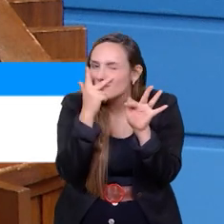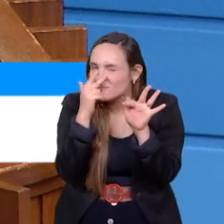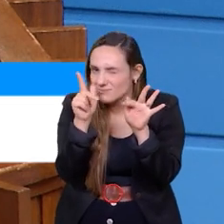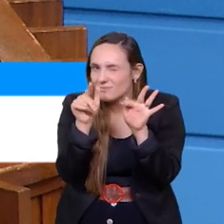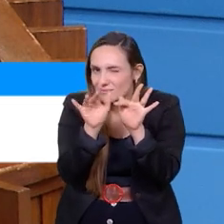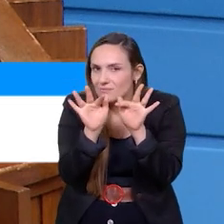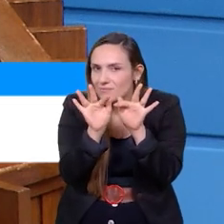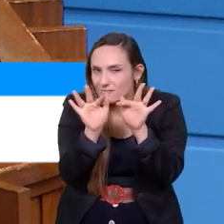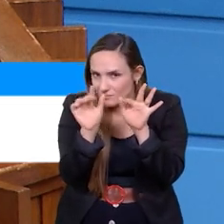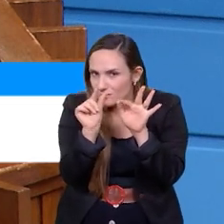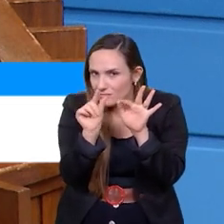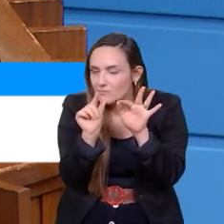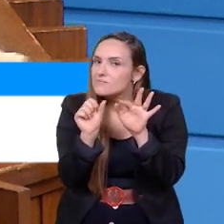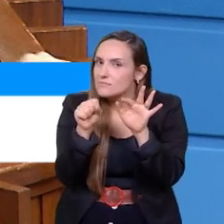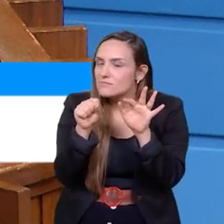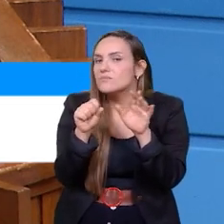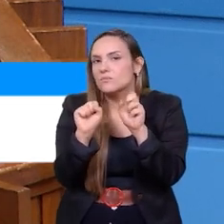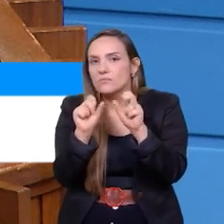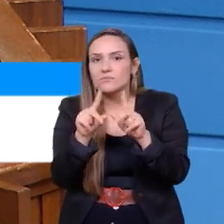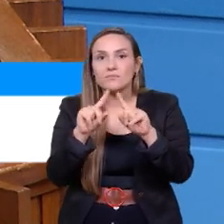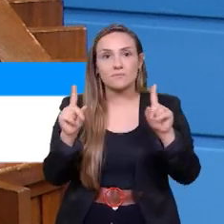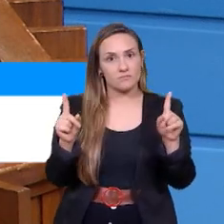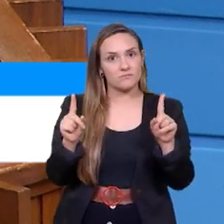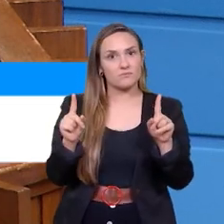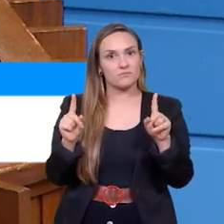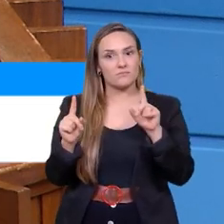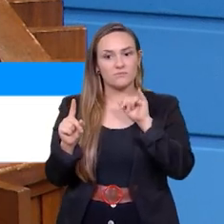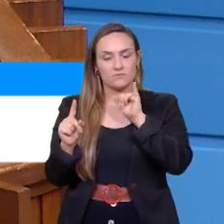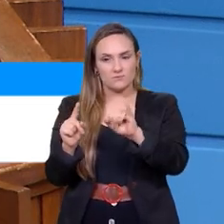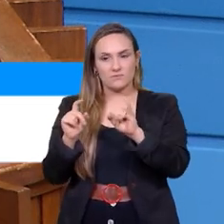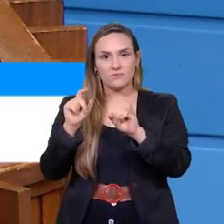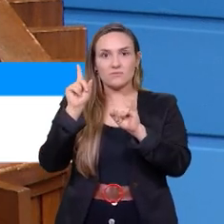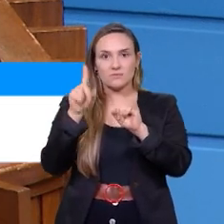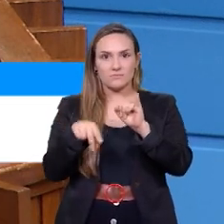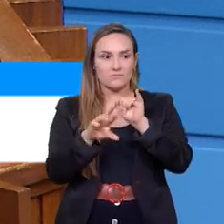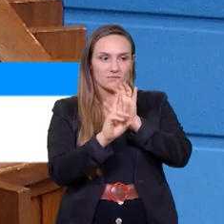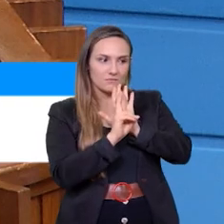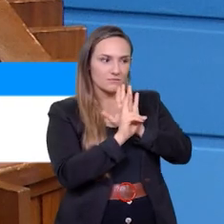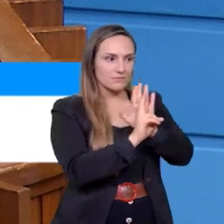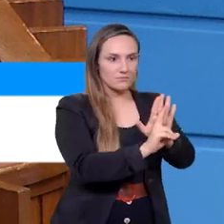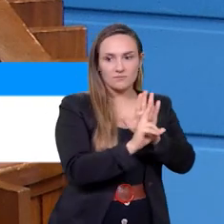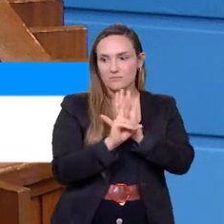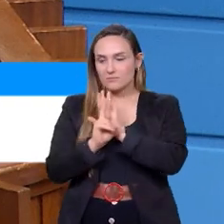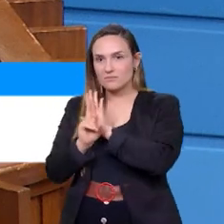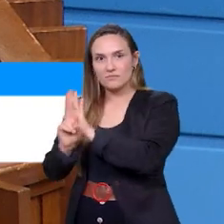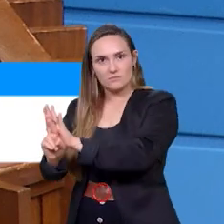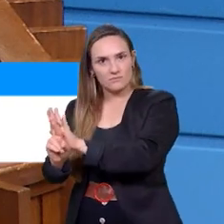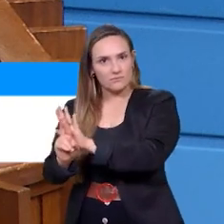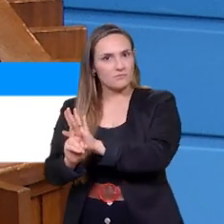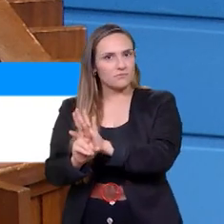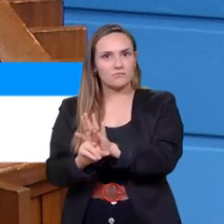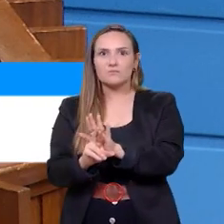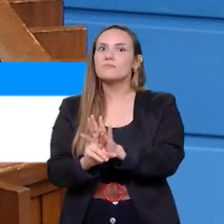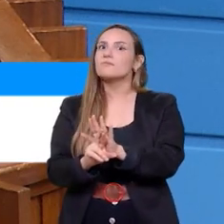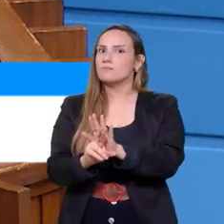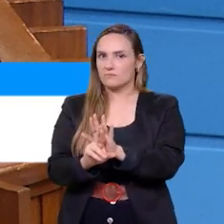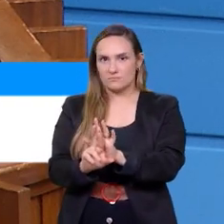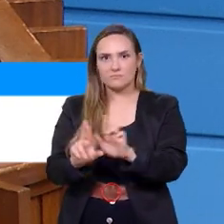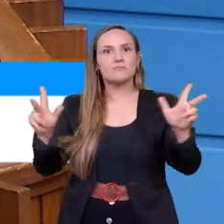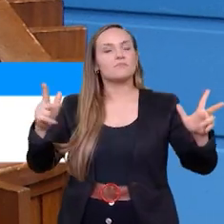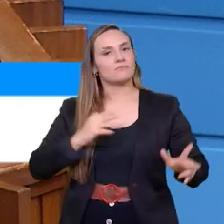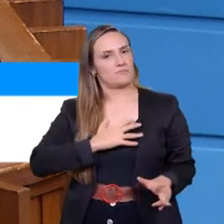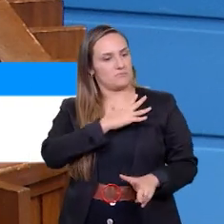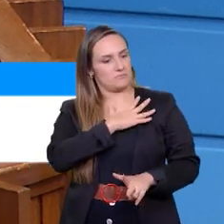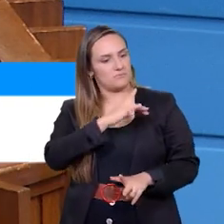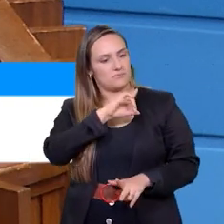parece que é pequeno mas na verdade em termos de representatividade ela é gigante Corona